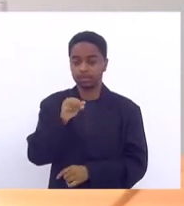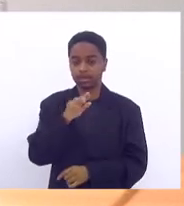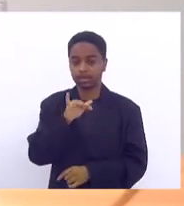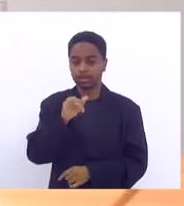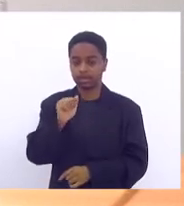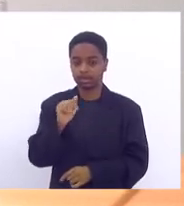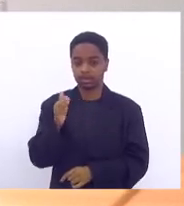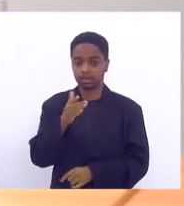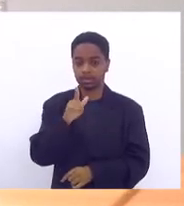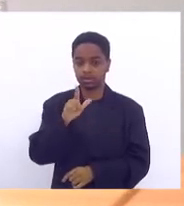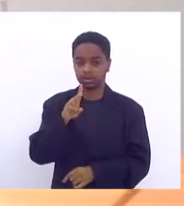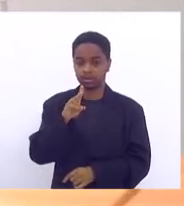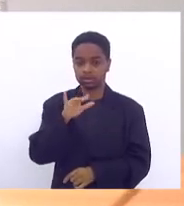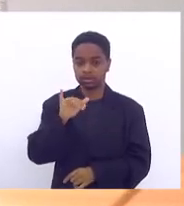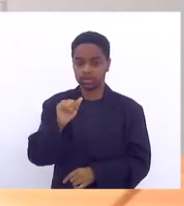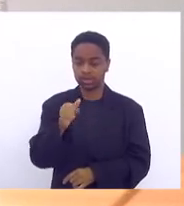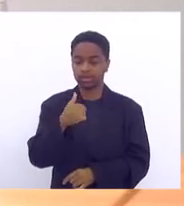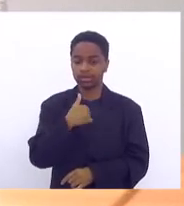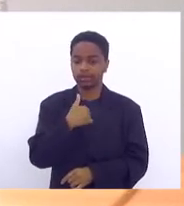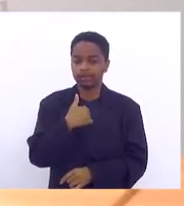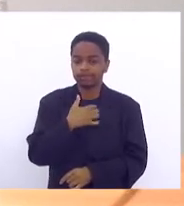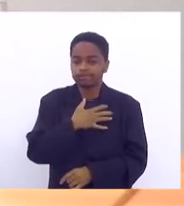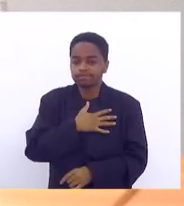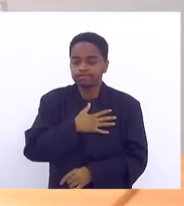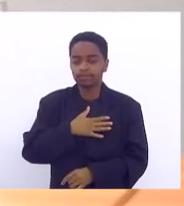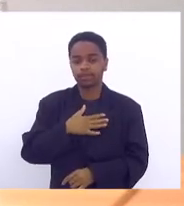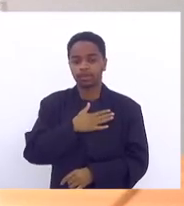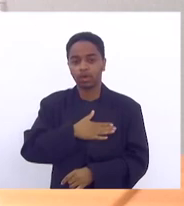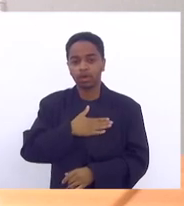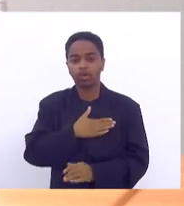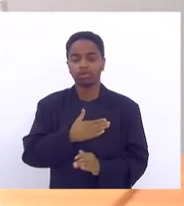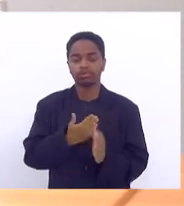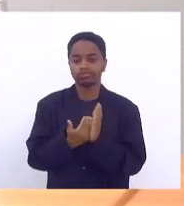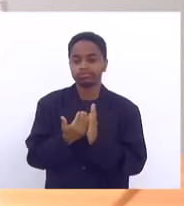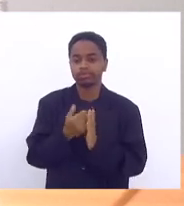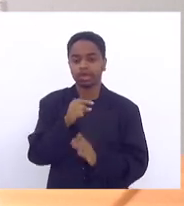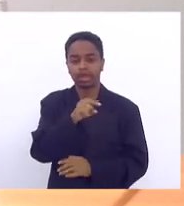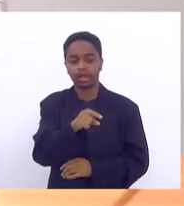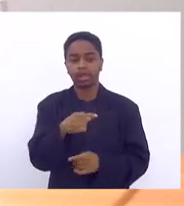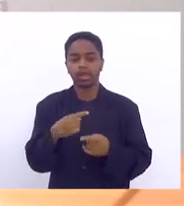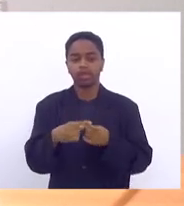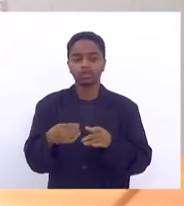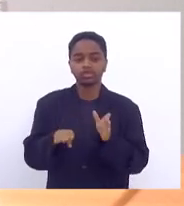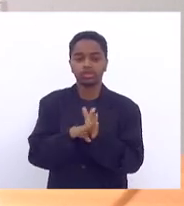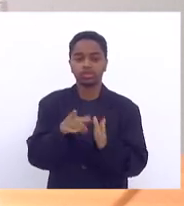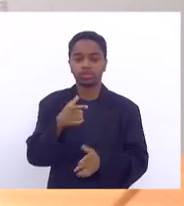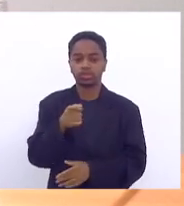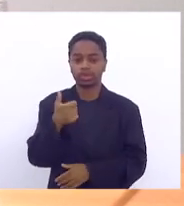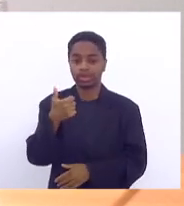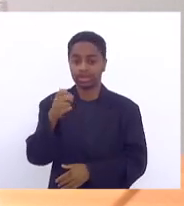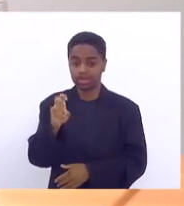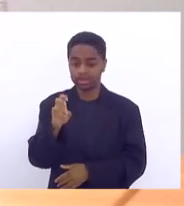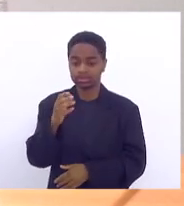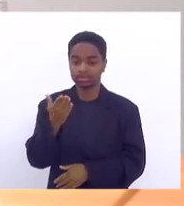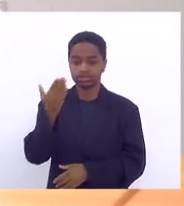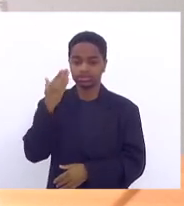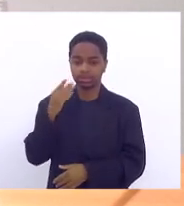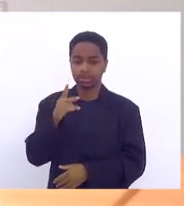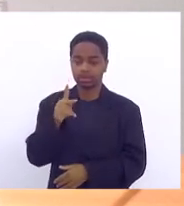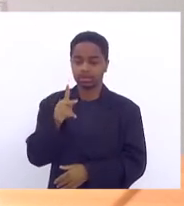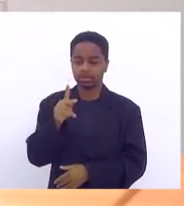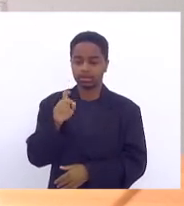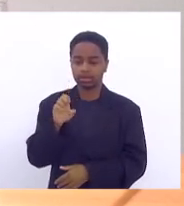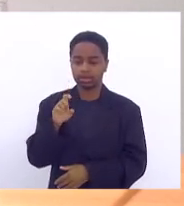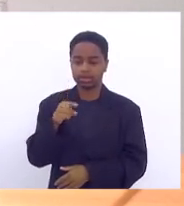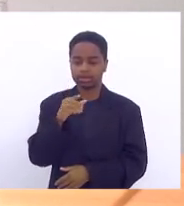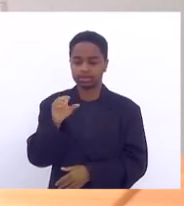apeguei muito cheguei em 2015 o o Pezão eraa o governador um querido e